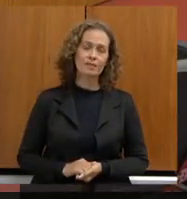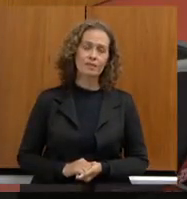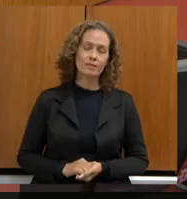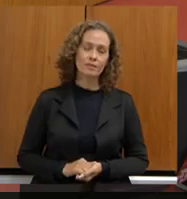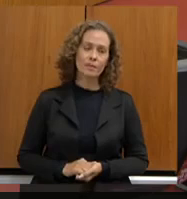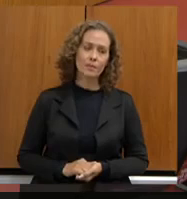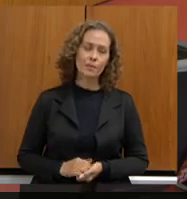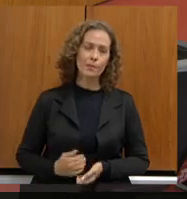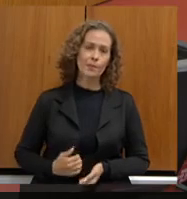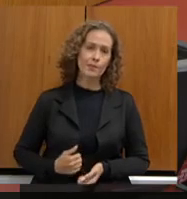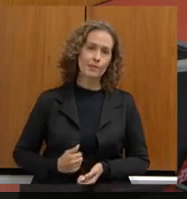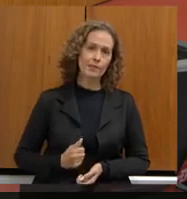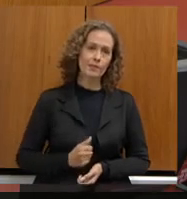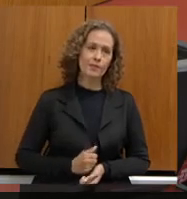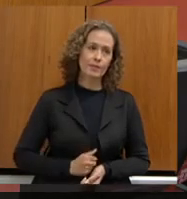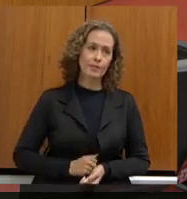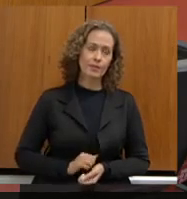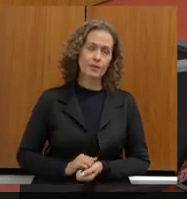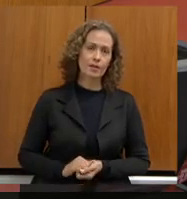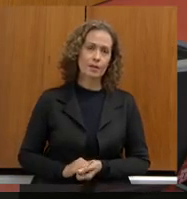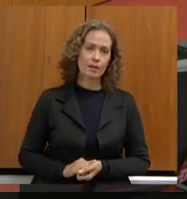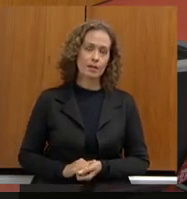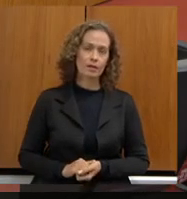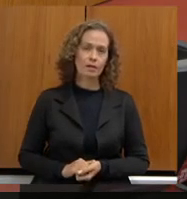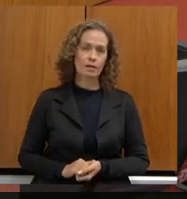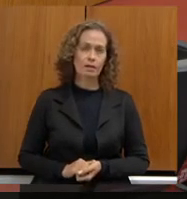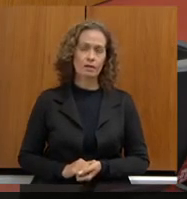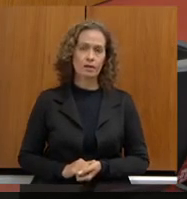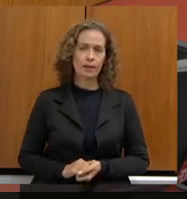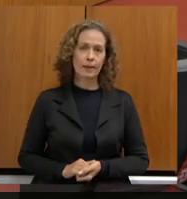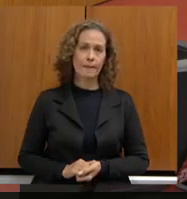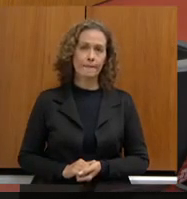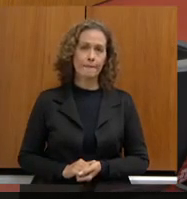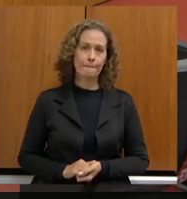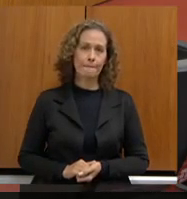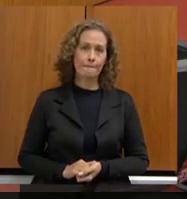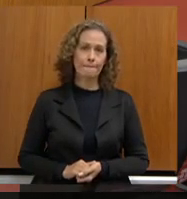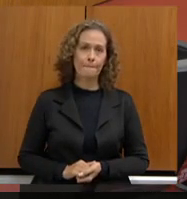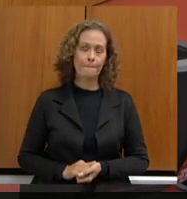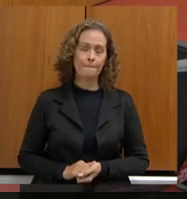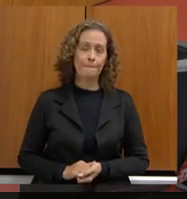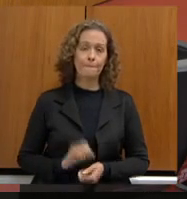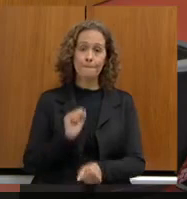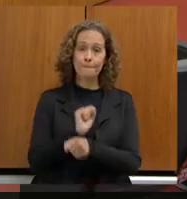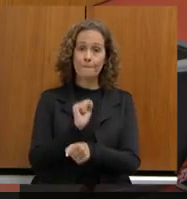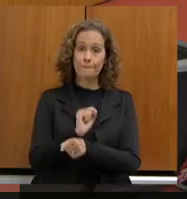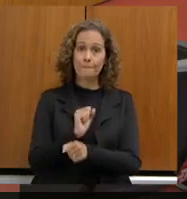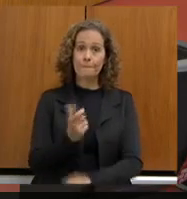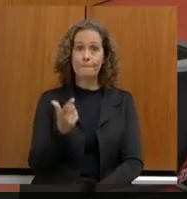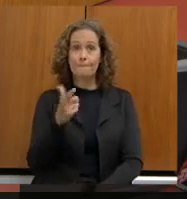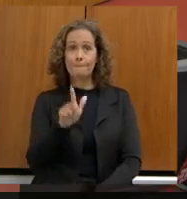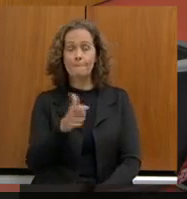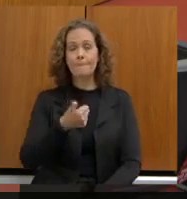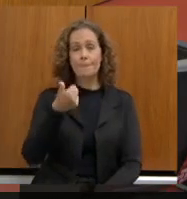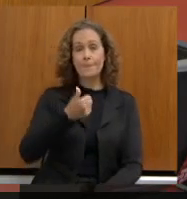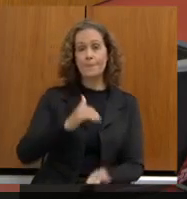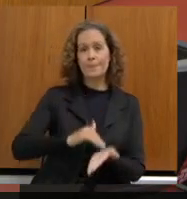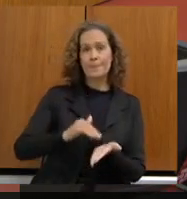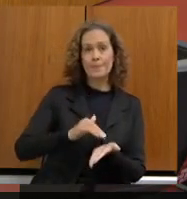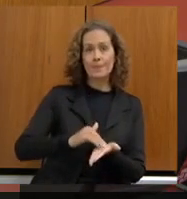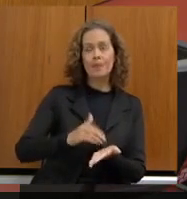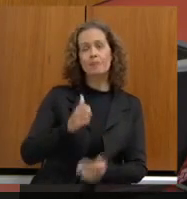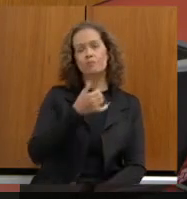o deixou passa aqui Comandante caiu seu já a fazer a intervenção junto com o do nosso primeiro secretário ali